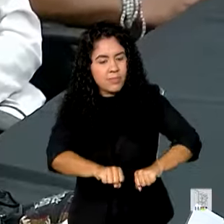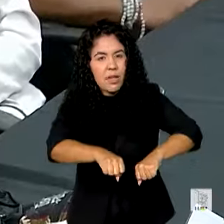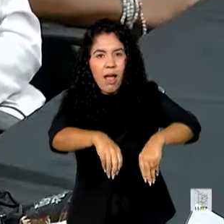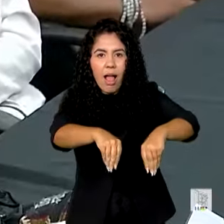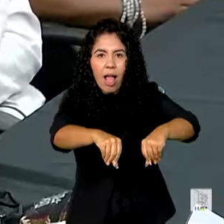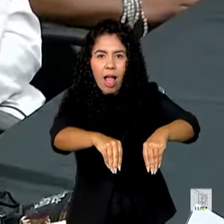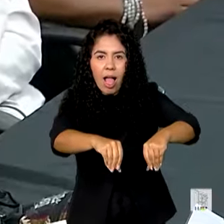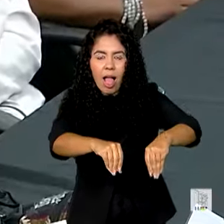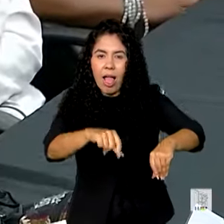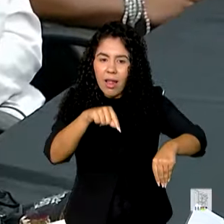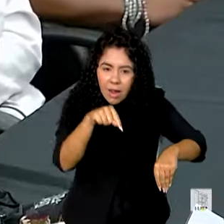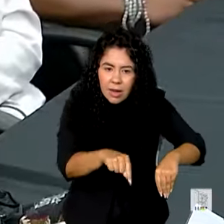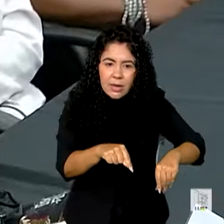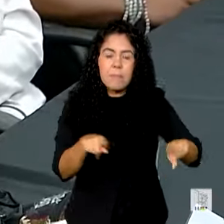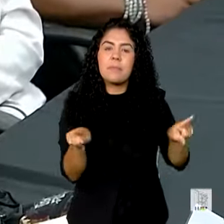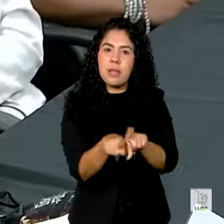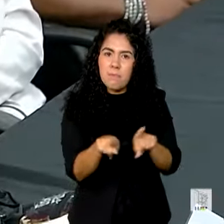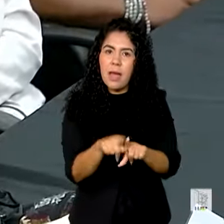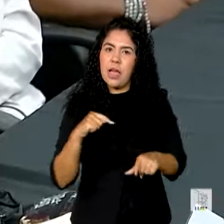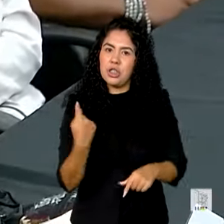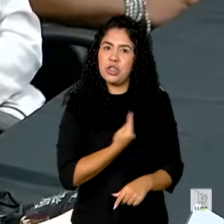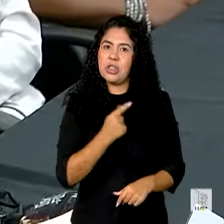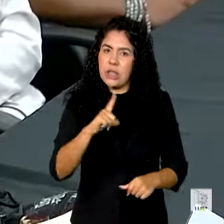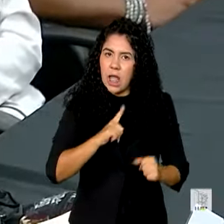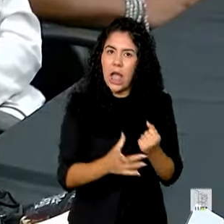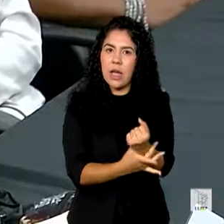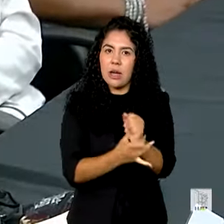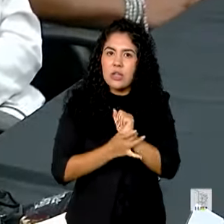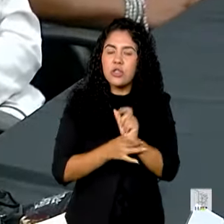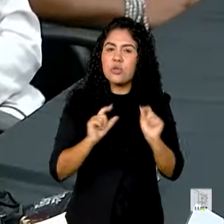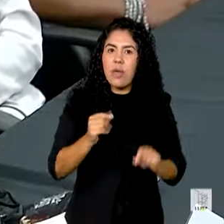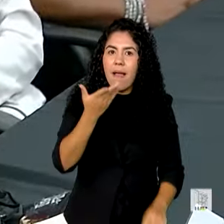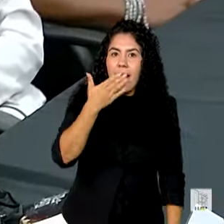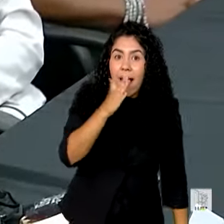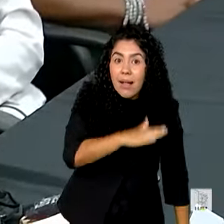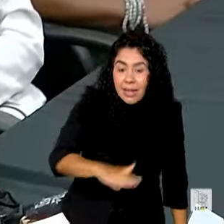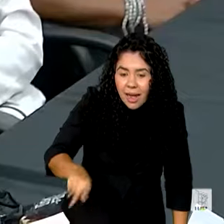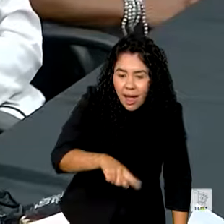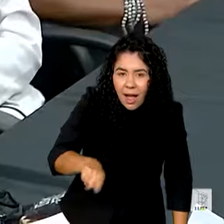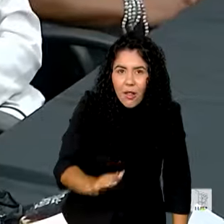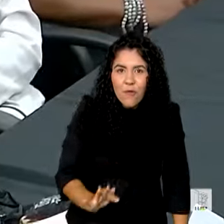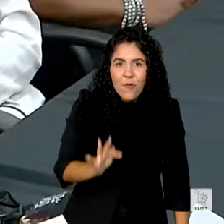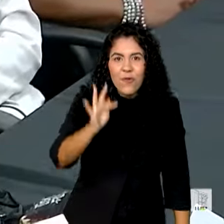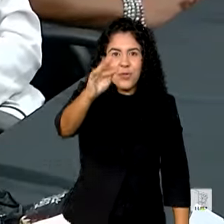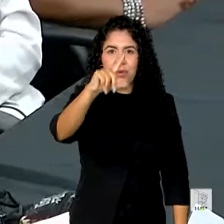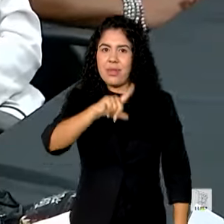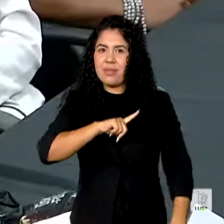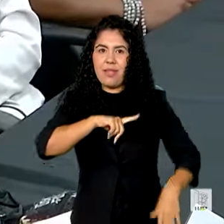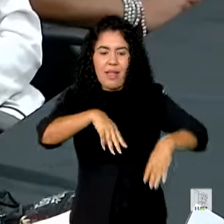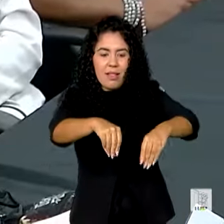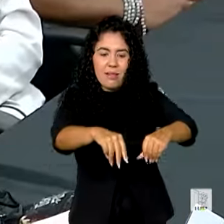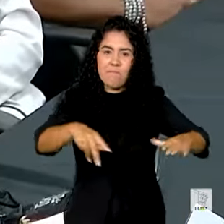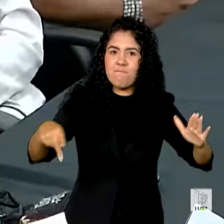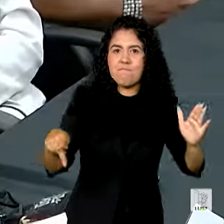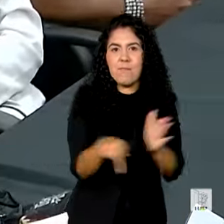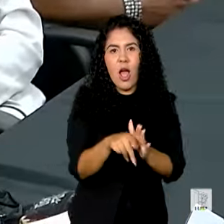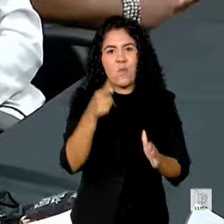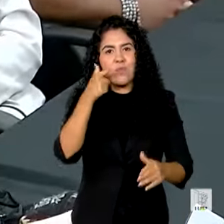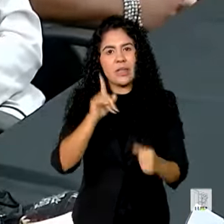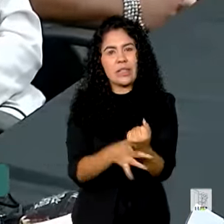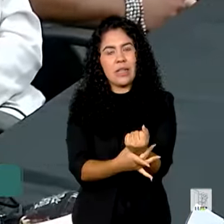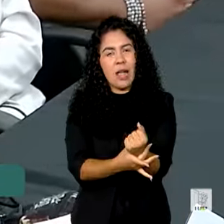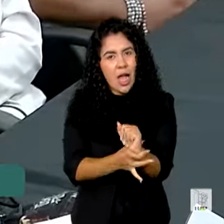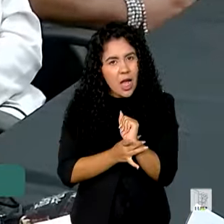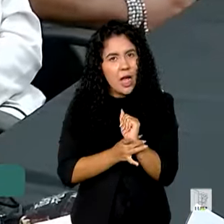território da da garantia que as nossas crianças vai ter o seu espaço garantido ali né